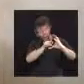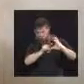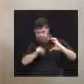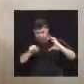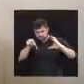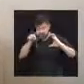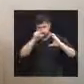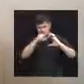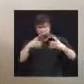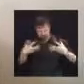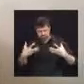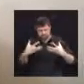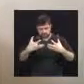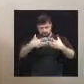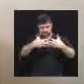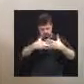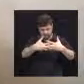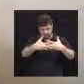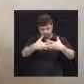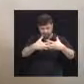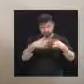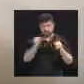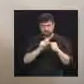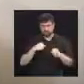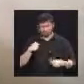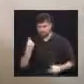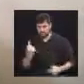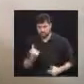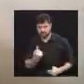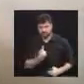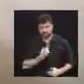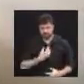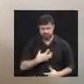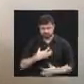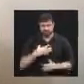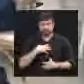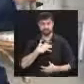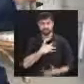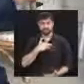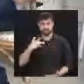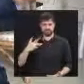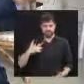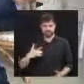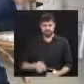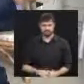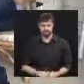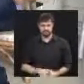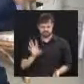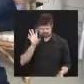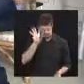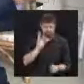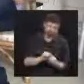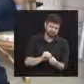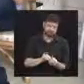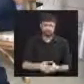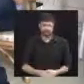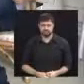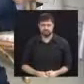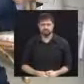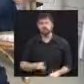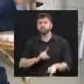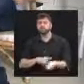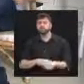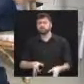o encaixe perfeito de ambos que nos dá a saúde. Então, o resumo de tudo é isso. Por quanto